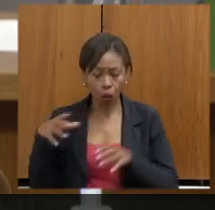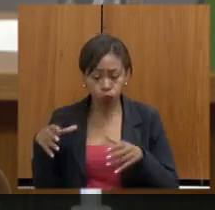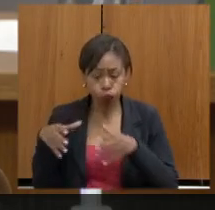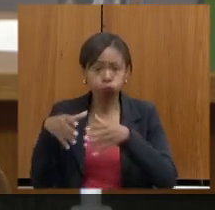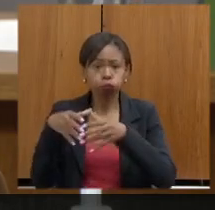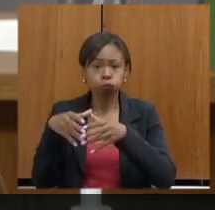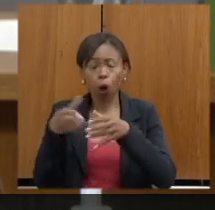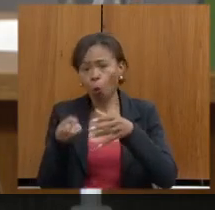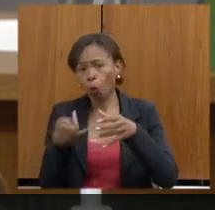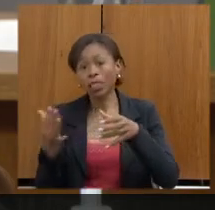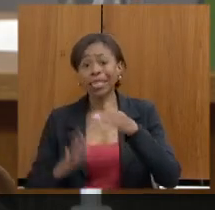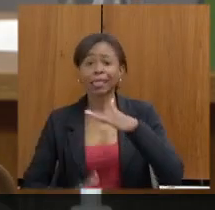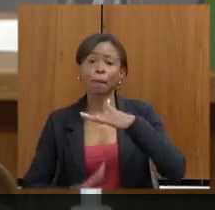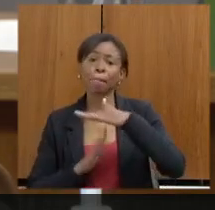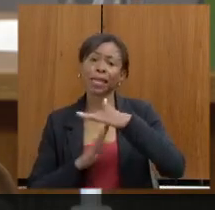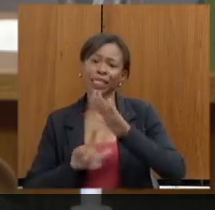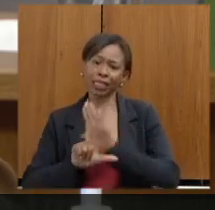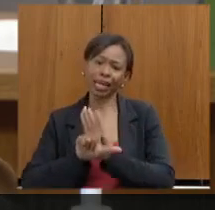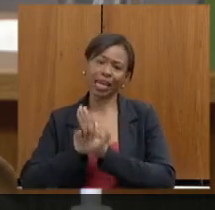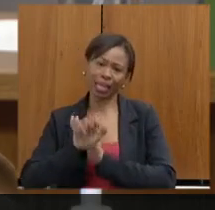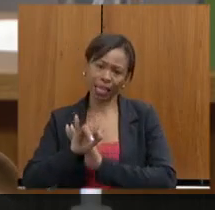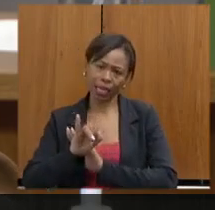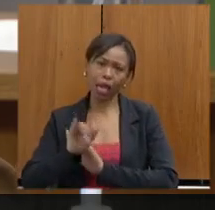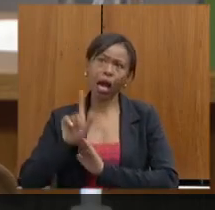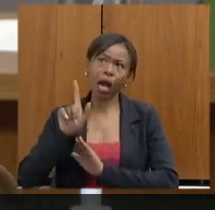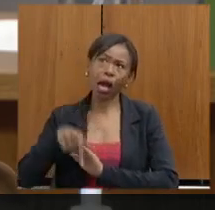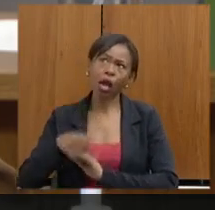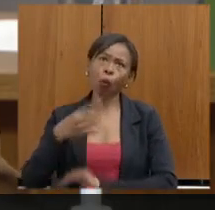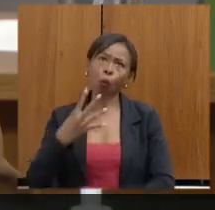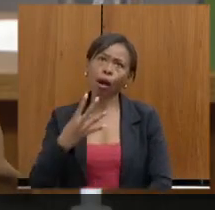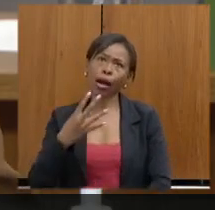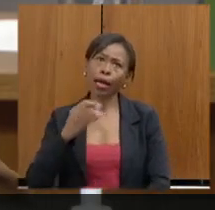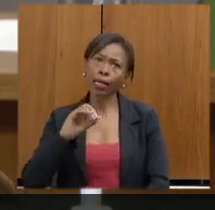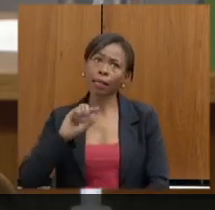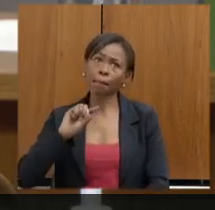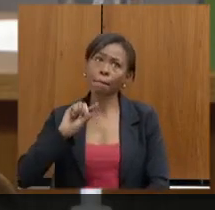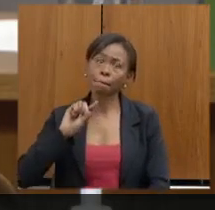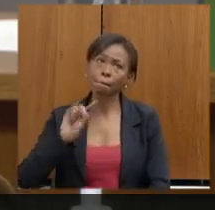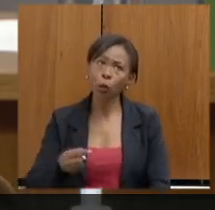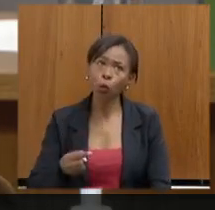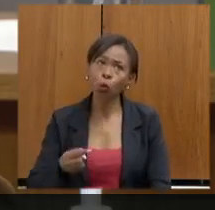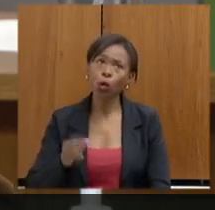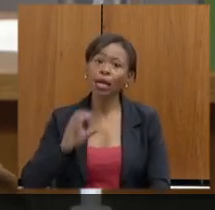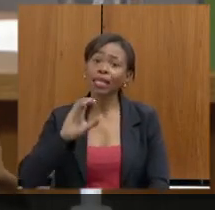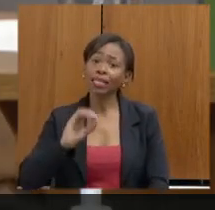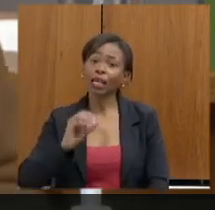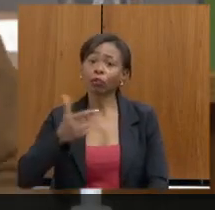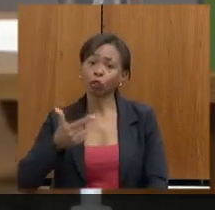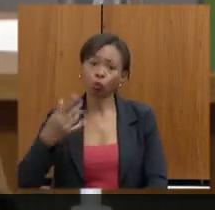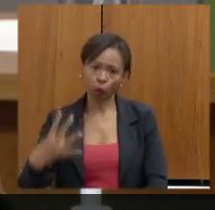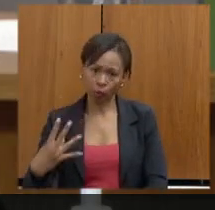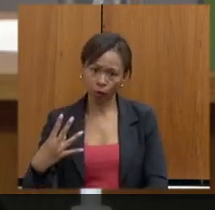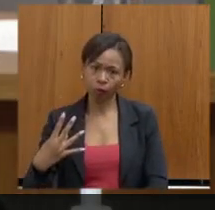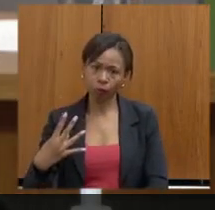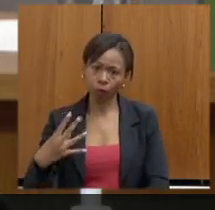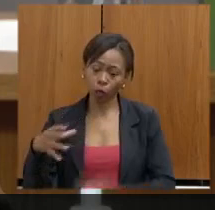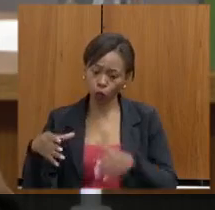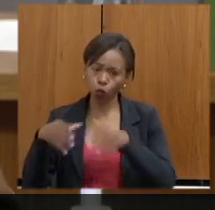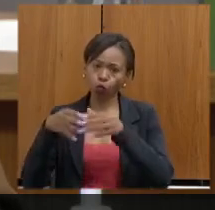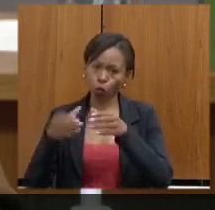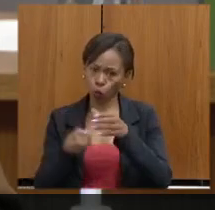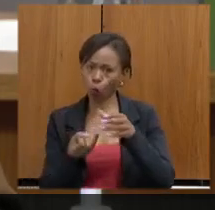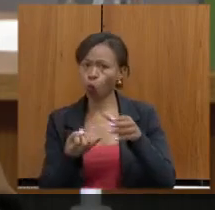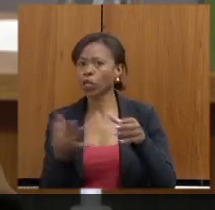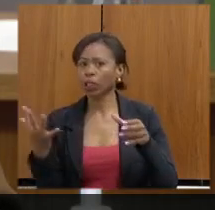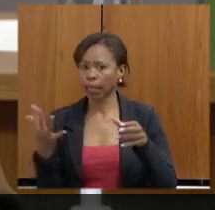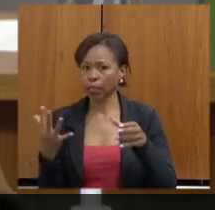do limite prudencial da lei que é quatro 40024 Então já passei para o senhor isso aqui que hoje